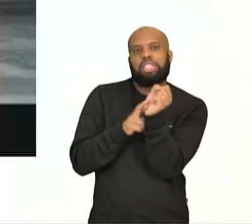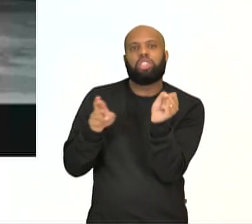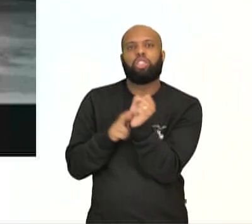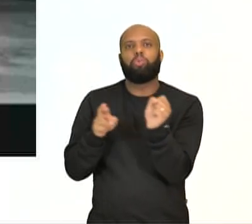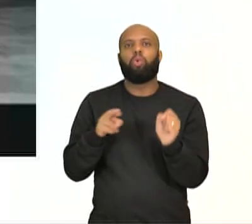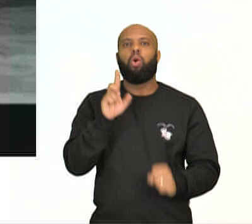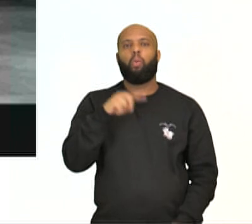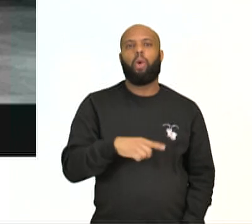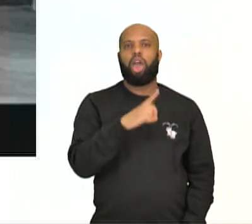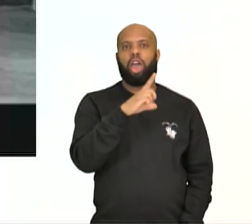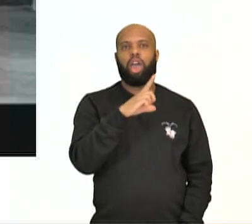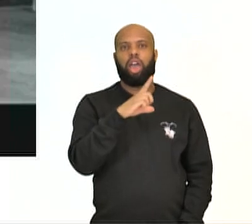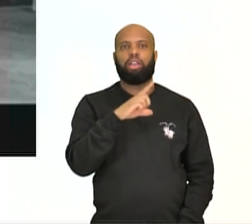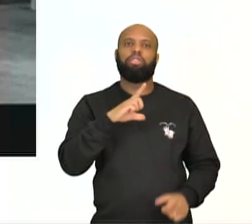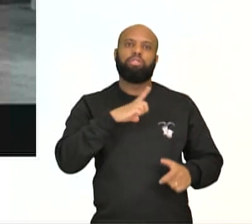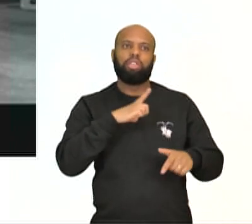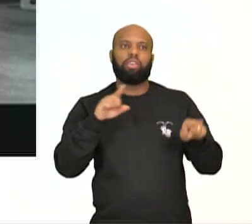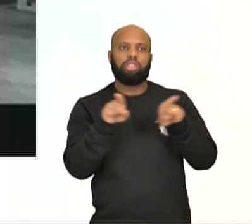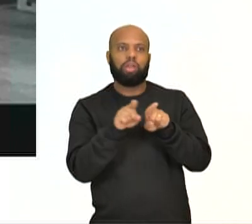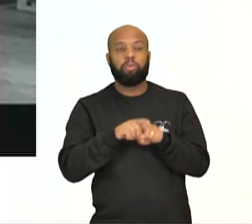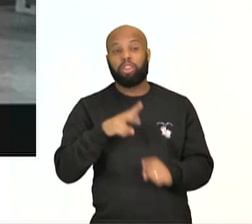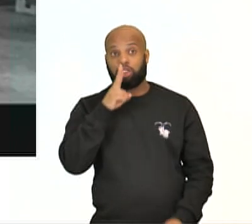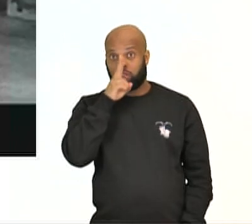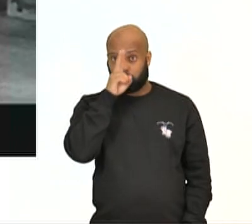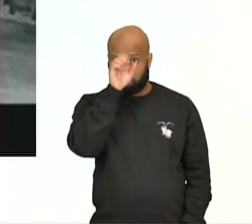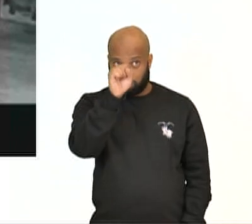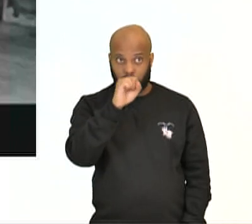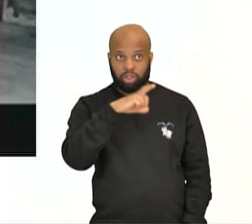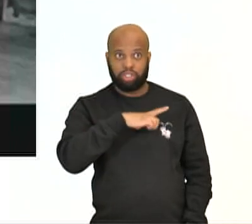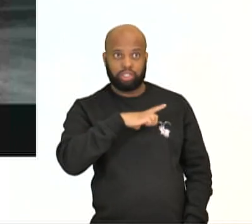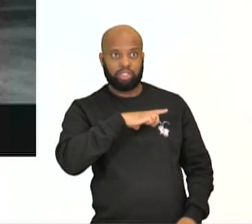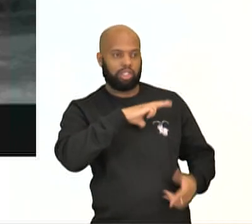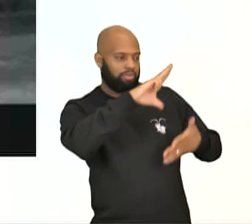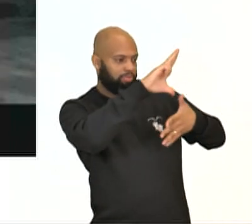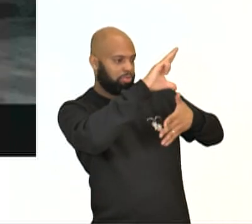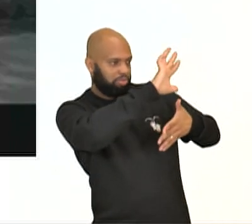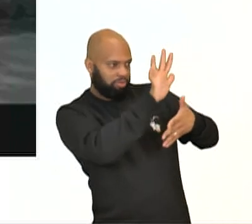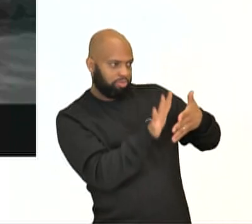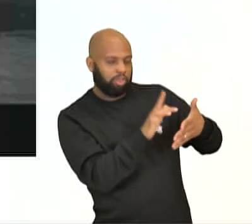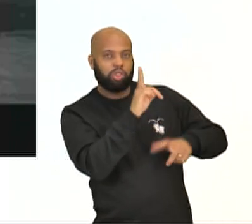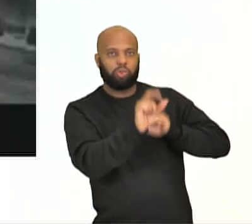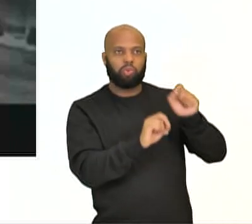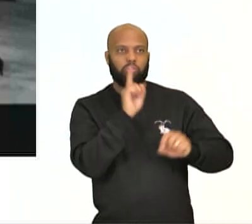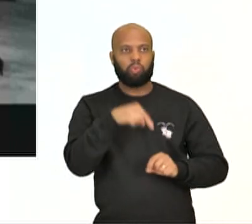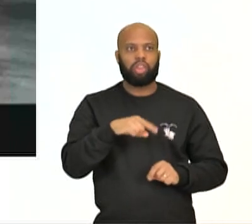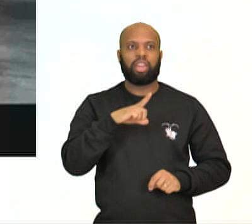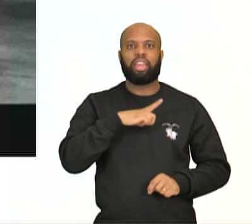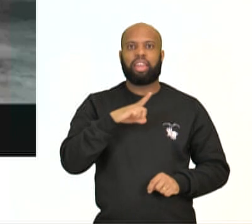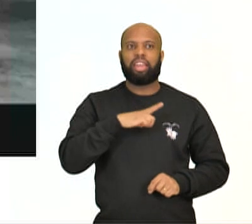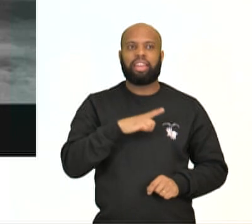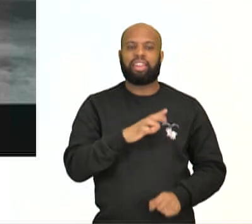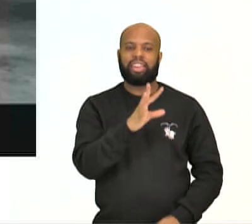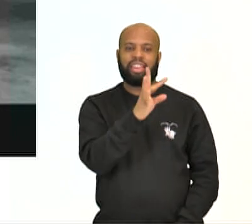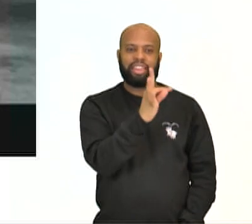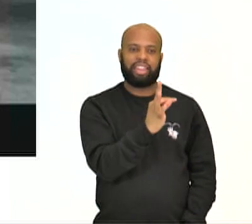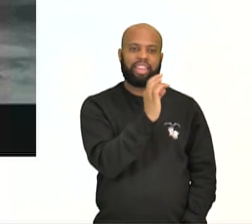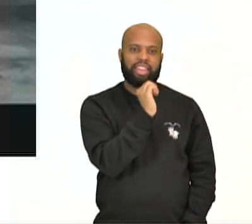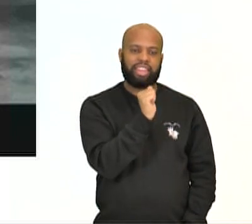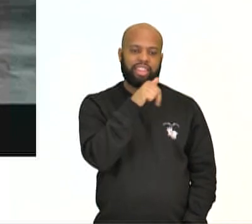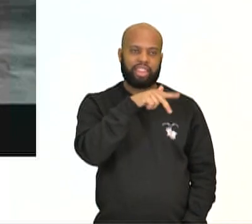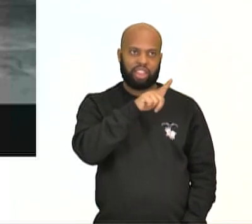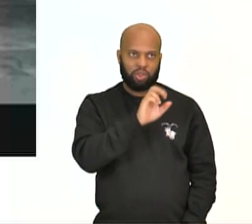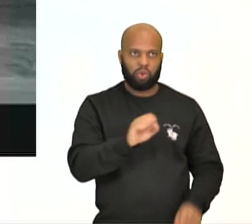também tiveram bastante força, como o tango, o bolero, a rumba, o mambo e o